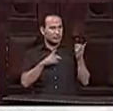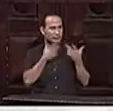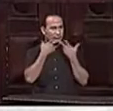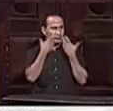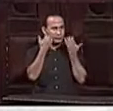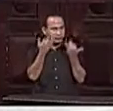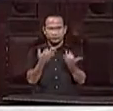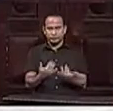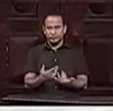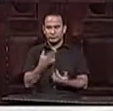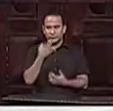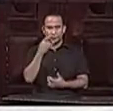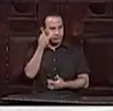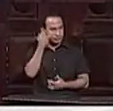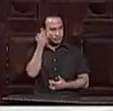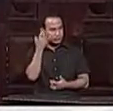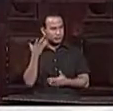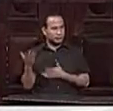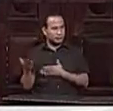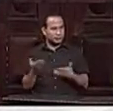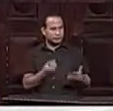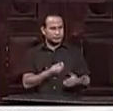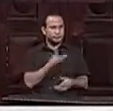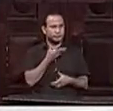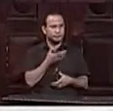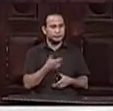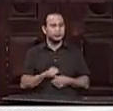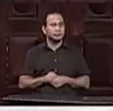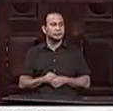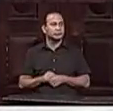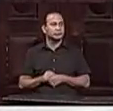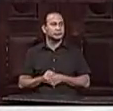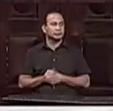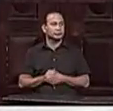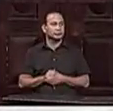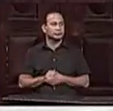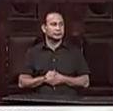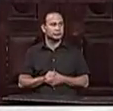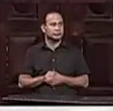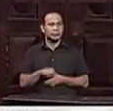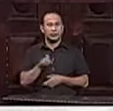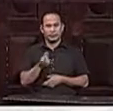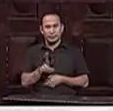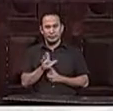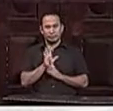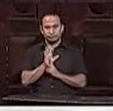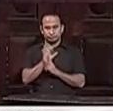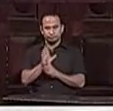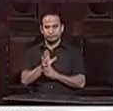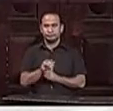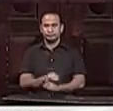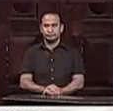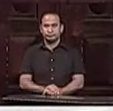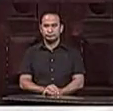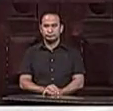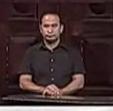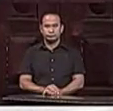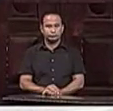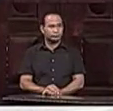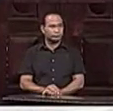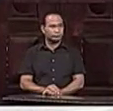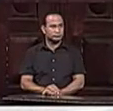dos chineses estarem vindos aqui para reativar o Comperj, e a representante que